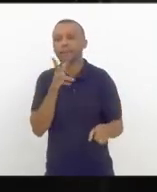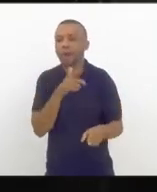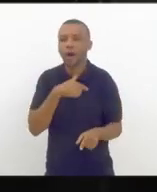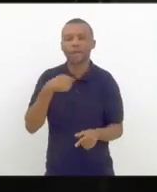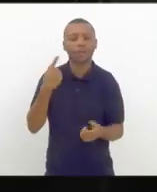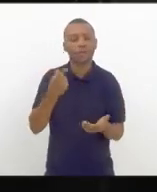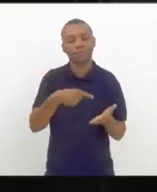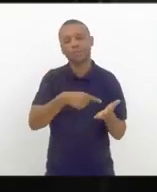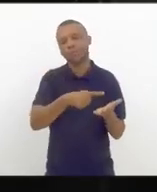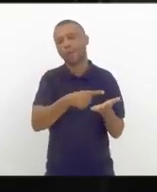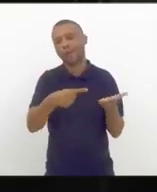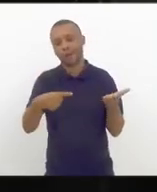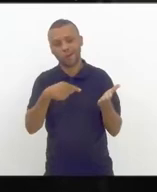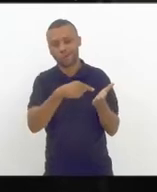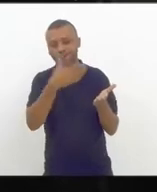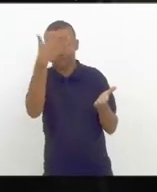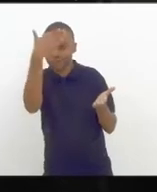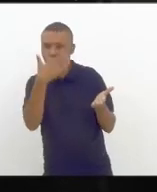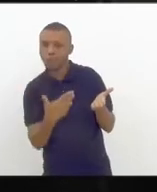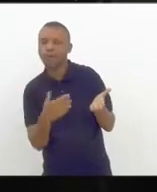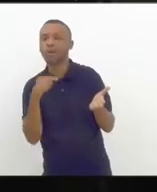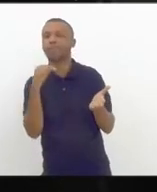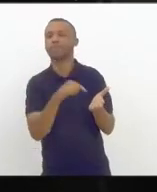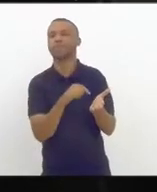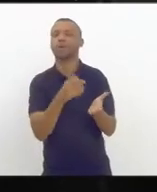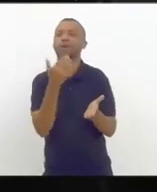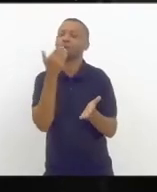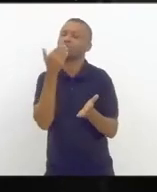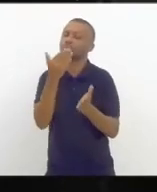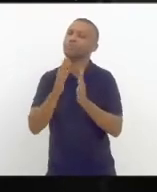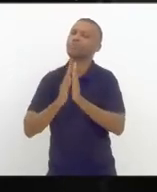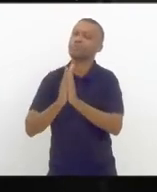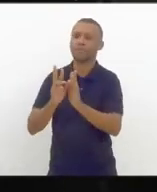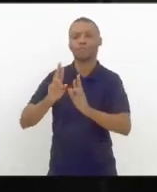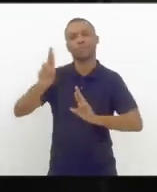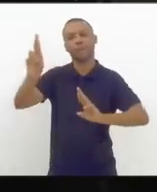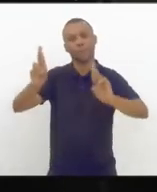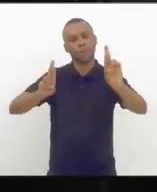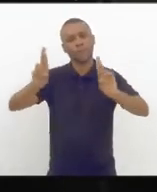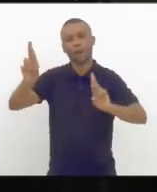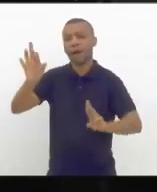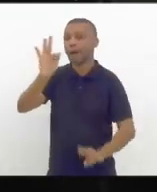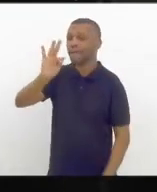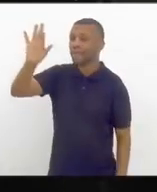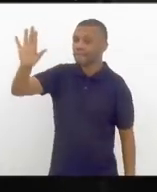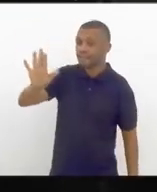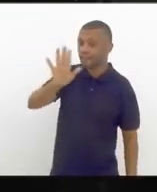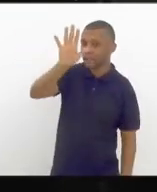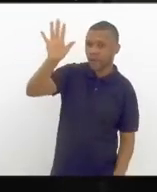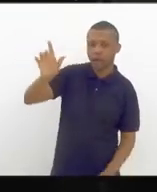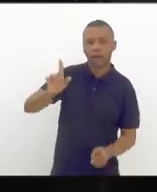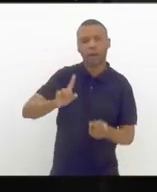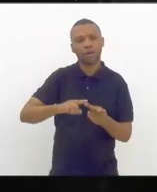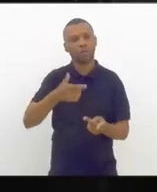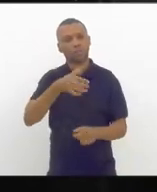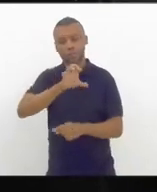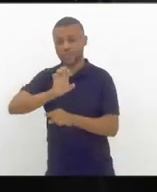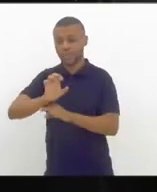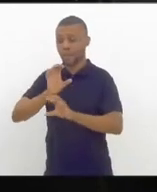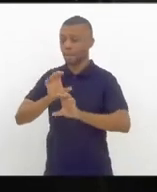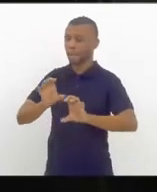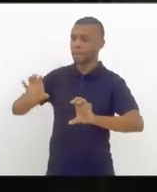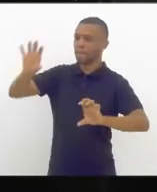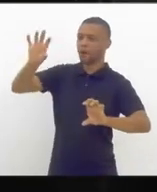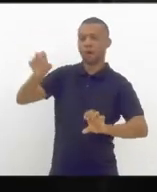esse apelo Aqui as nossas autoridades federais estaduais municipais para que possam